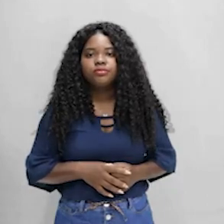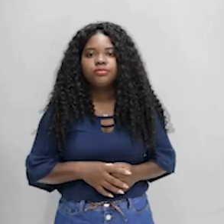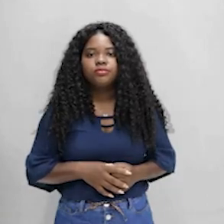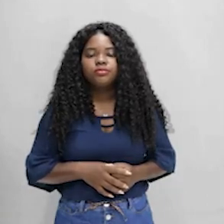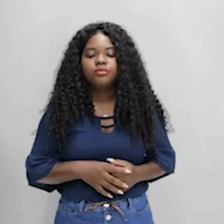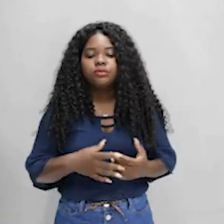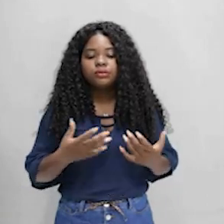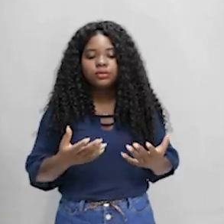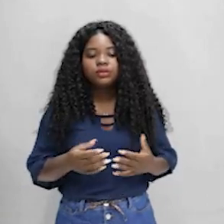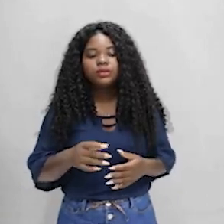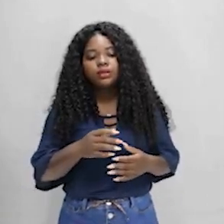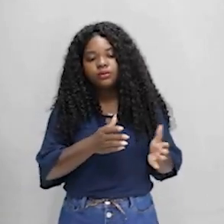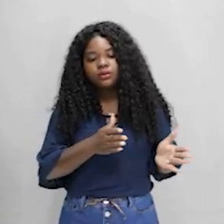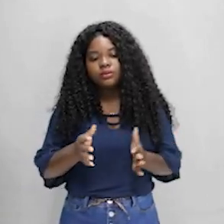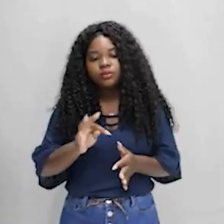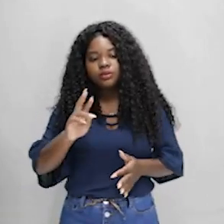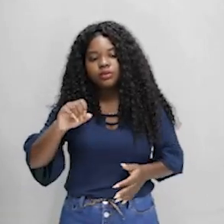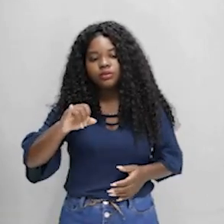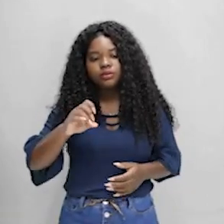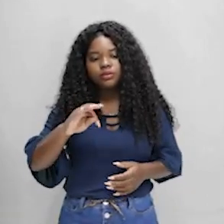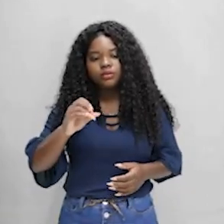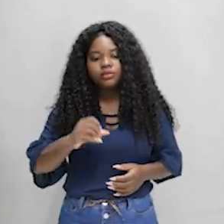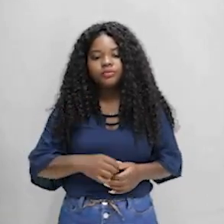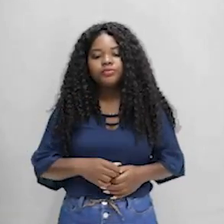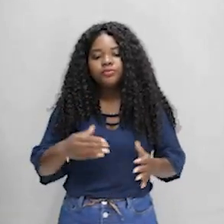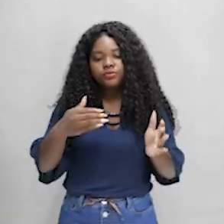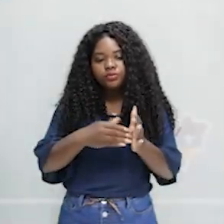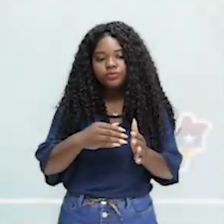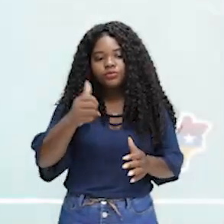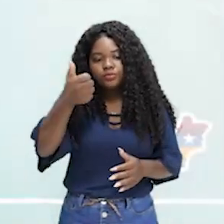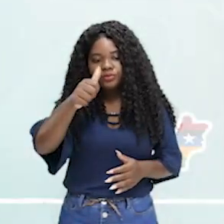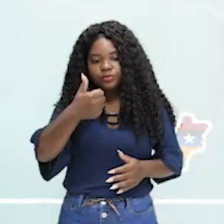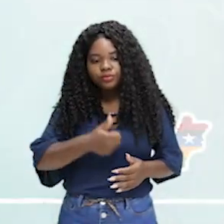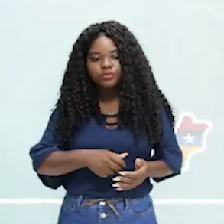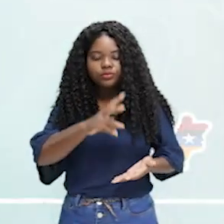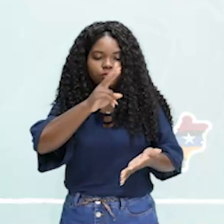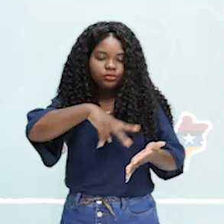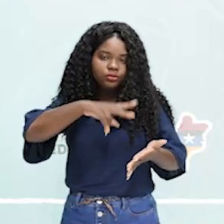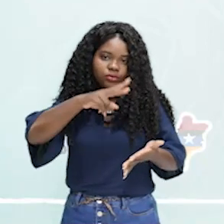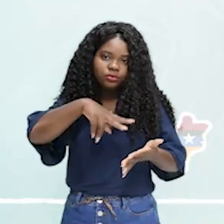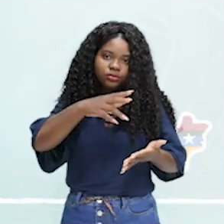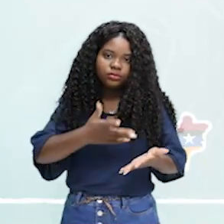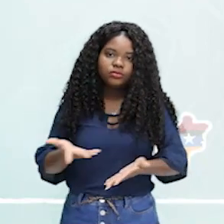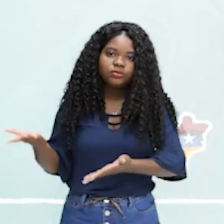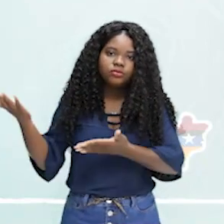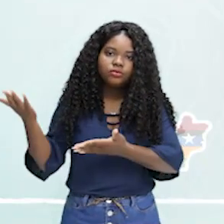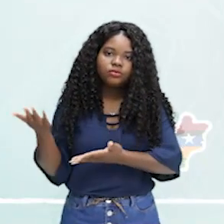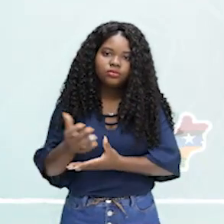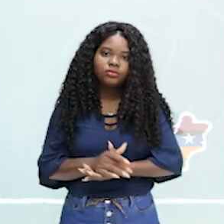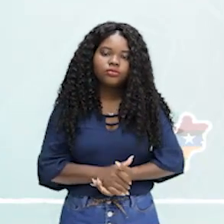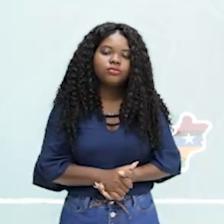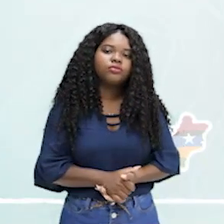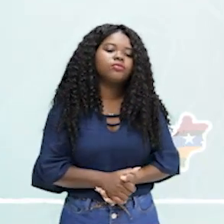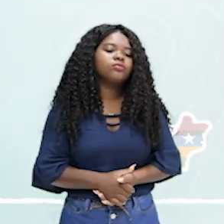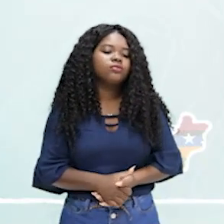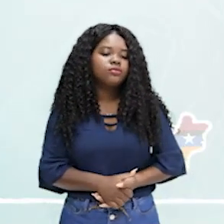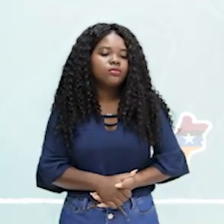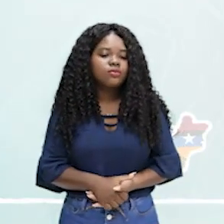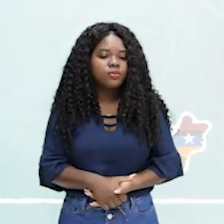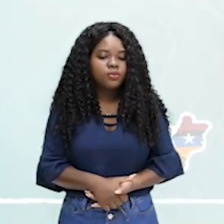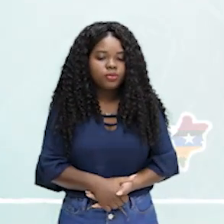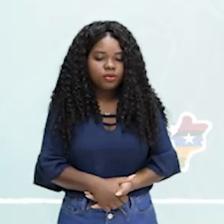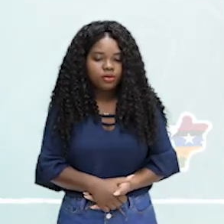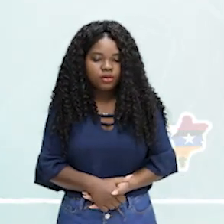período transitório aqui, ele é necessário. E por último, aqui eu trouxe aqui a avaliação. Dentro do